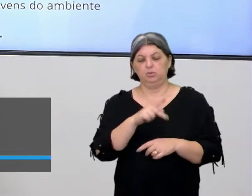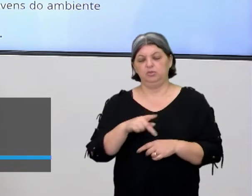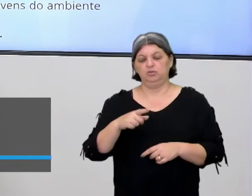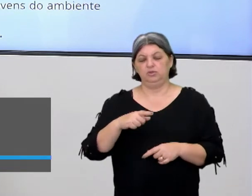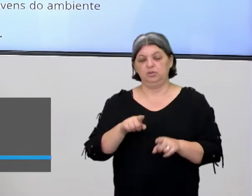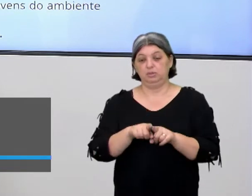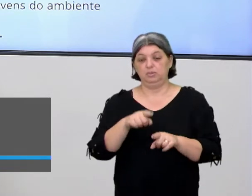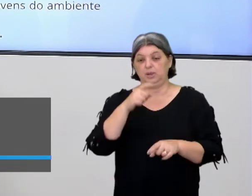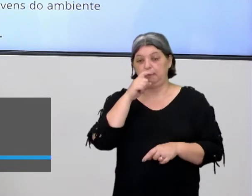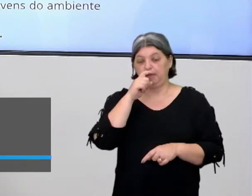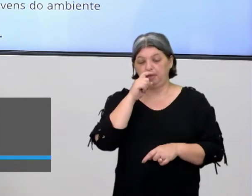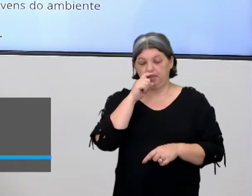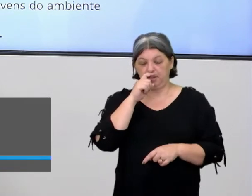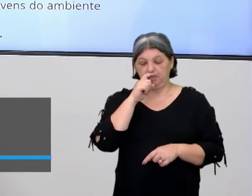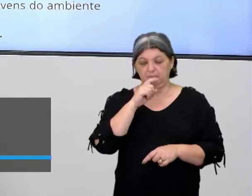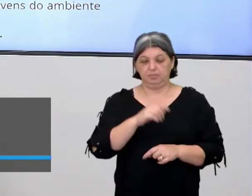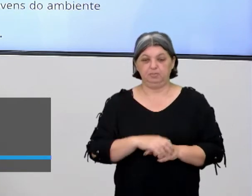essa